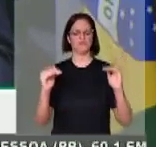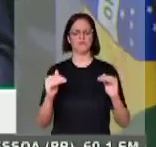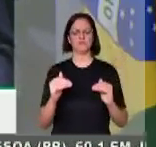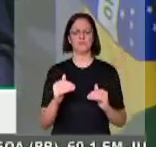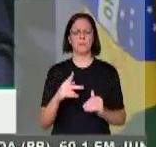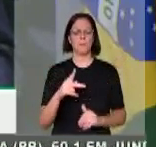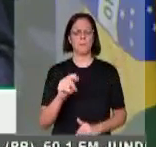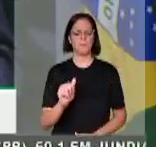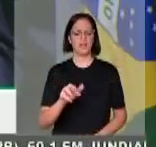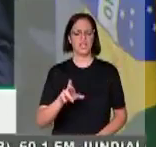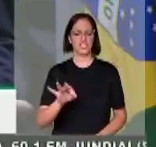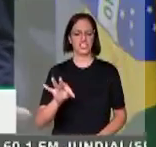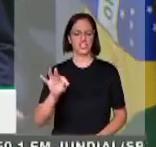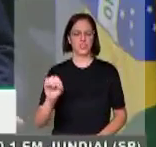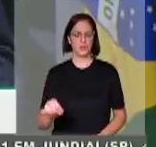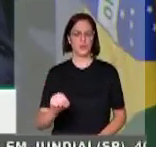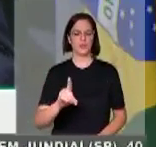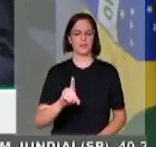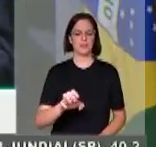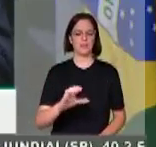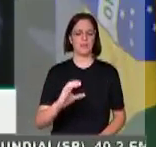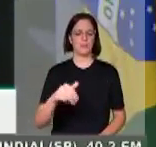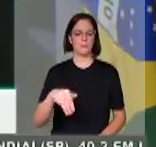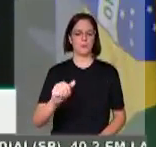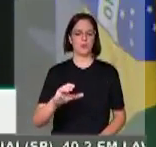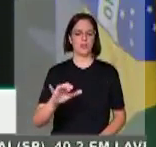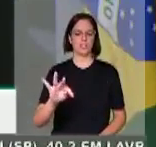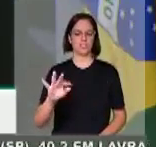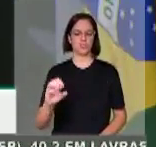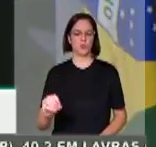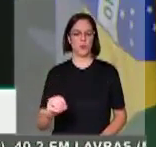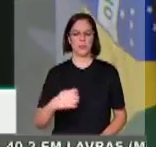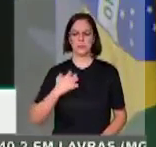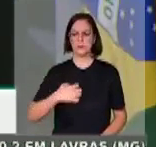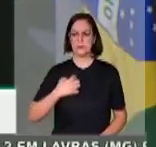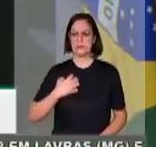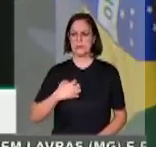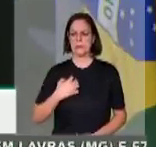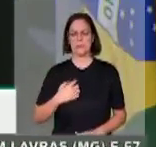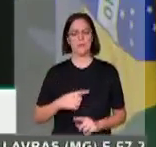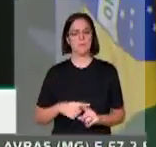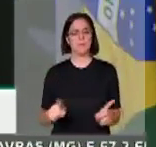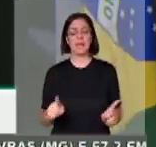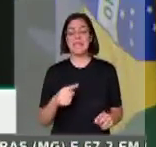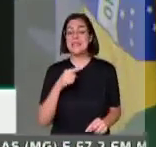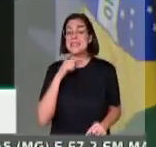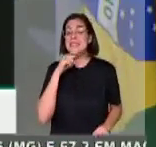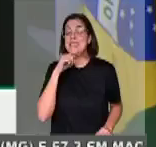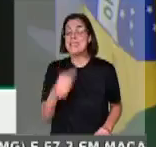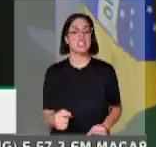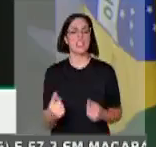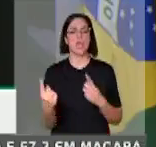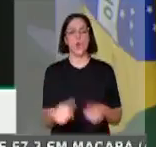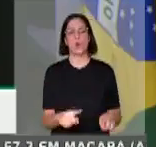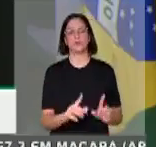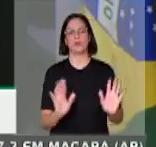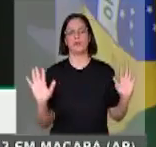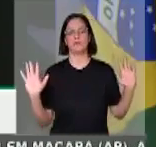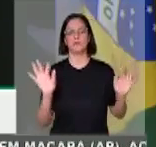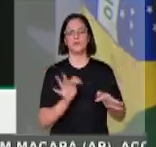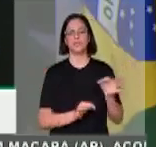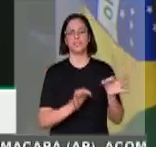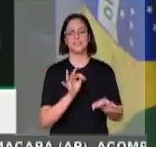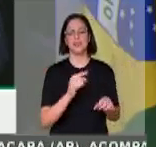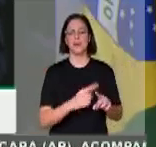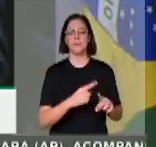Democrático se conformou com a decisão da Suprema Corte, mas não houve um respingo da sociedade americana, uma crítica sequer da tradição